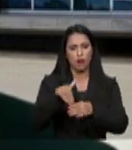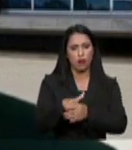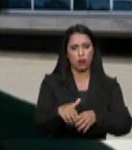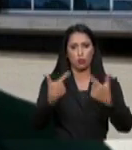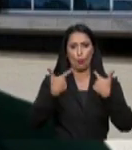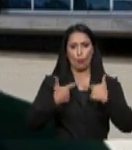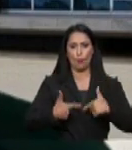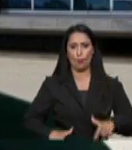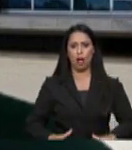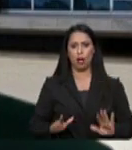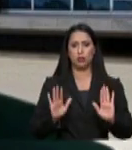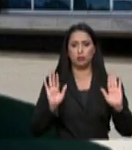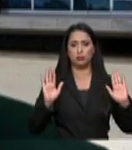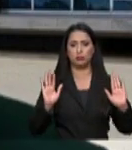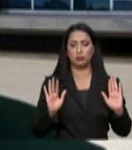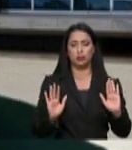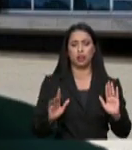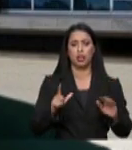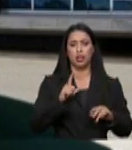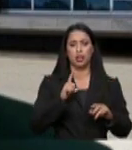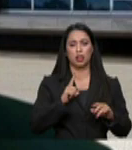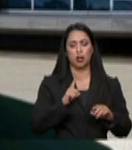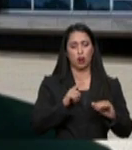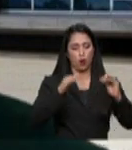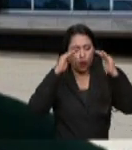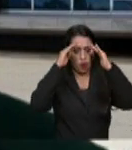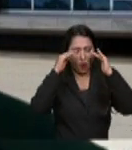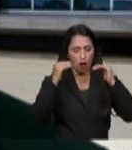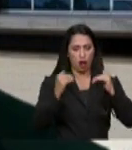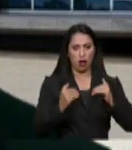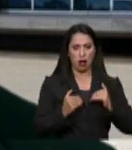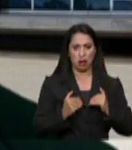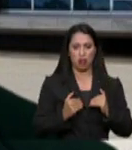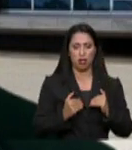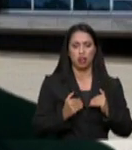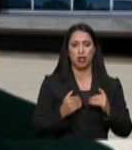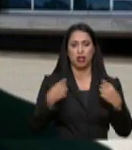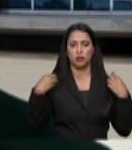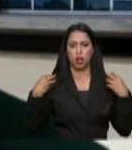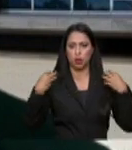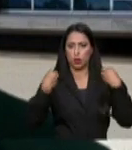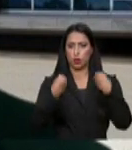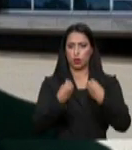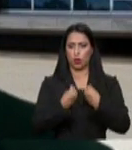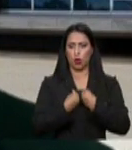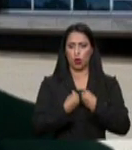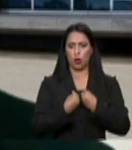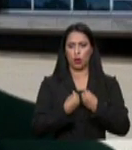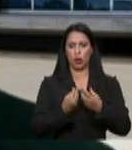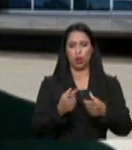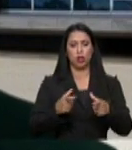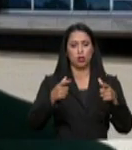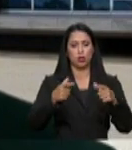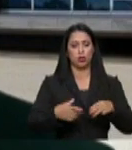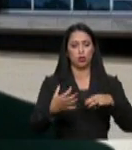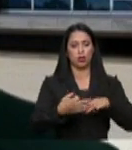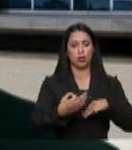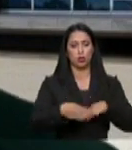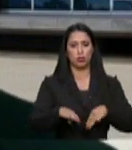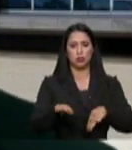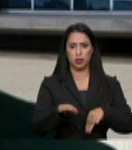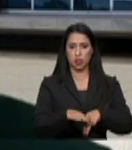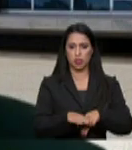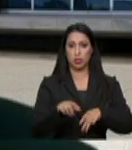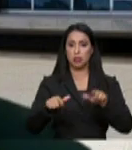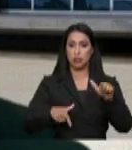jamais deixou de honrar a droga e a cadeira de Ministro do Supremo Tribunal Federal eu já estou